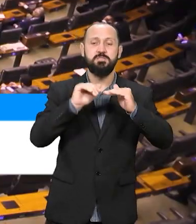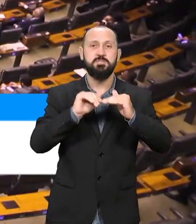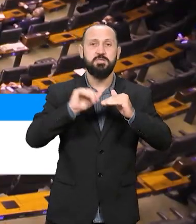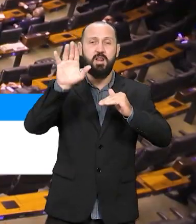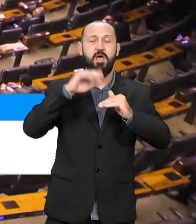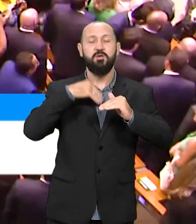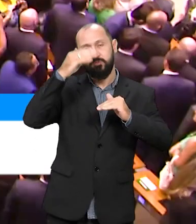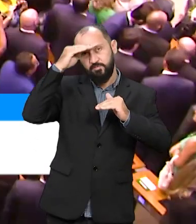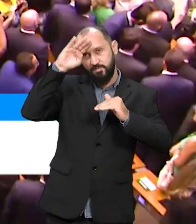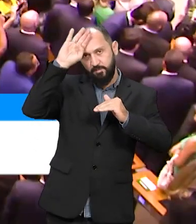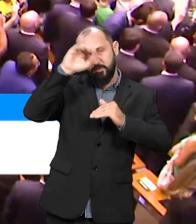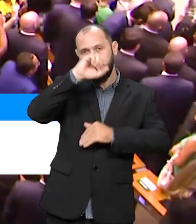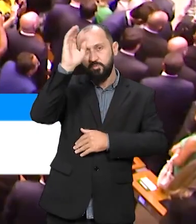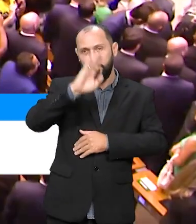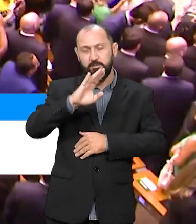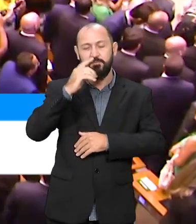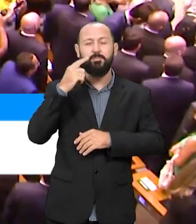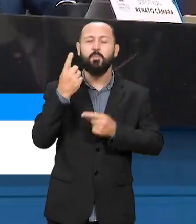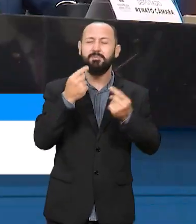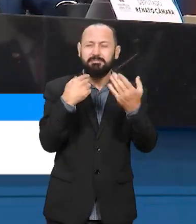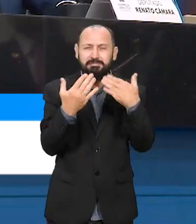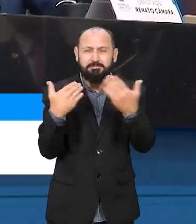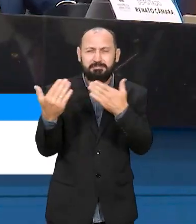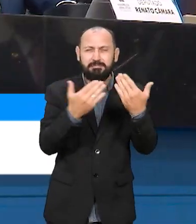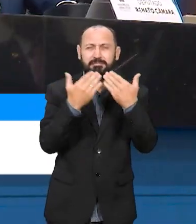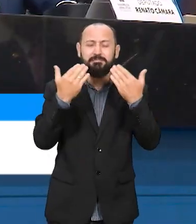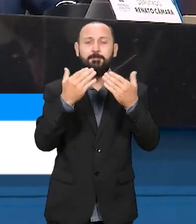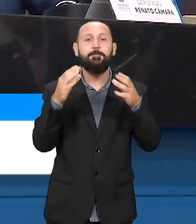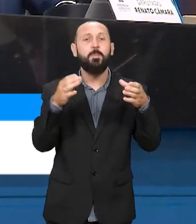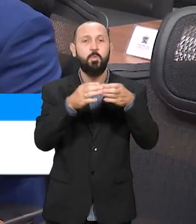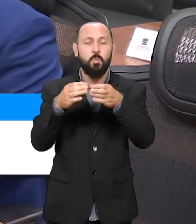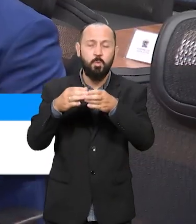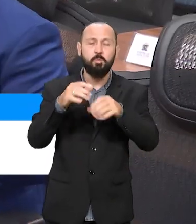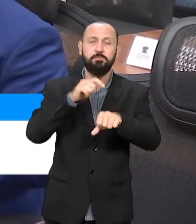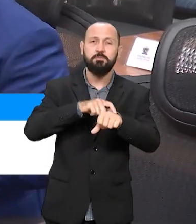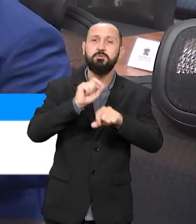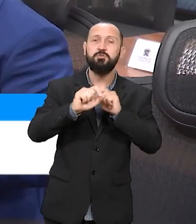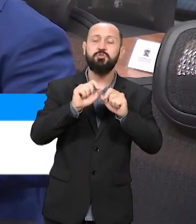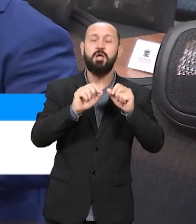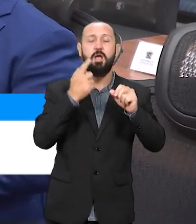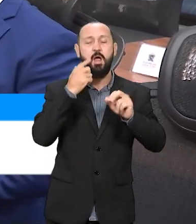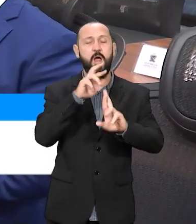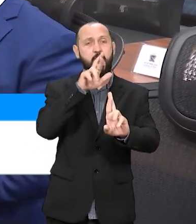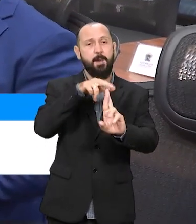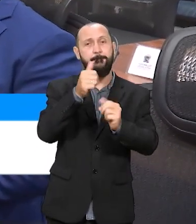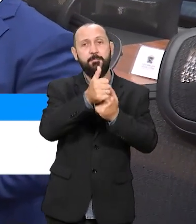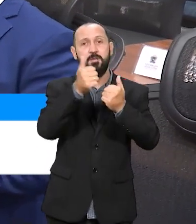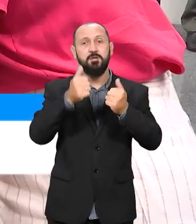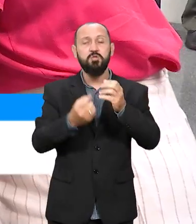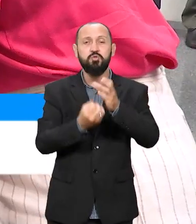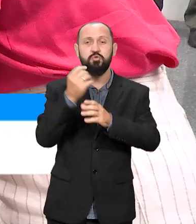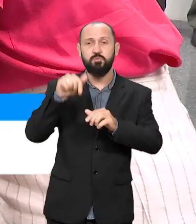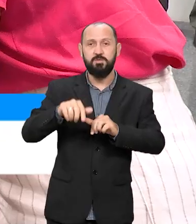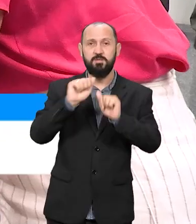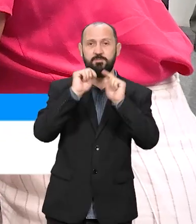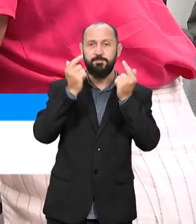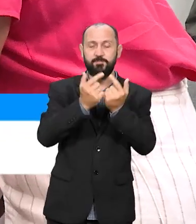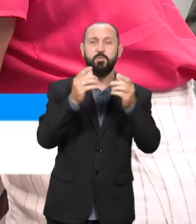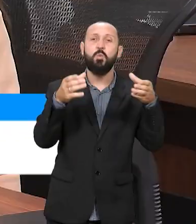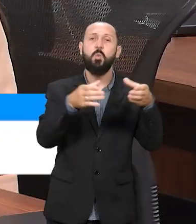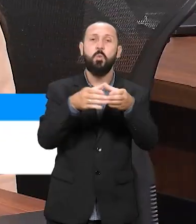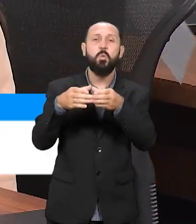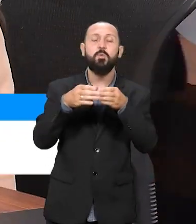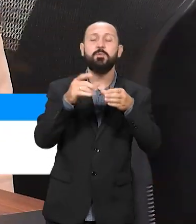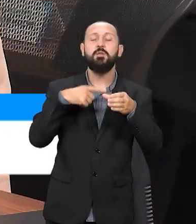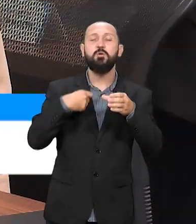para os profissionais de enfermagem no Brasil e após muita discussão uma comissão temporária de representação foi criada na